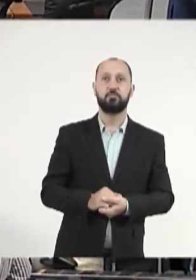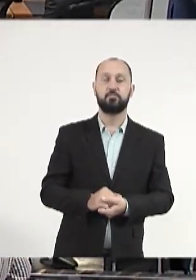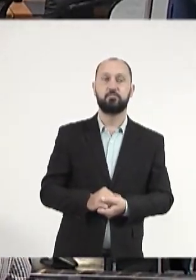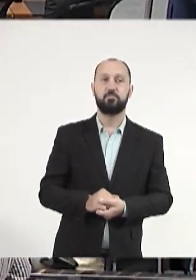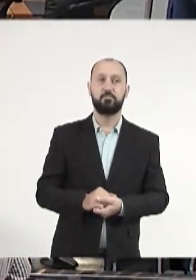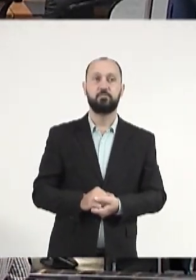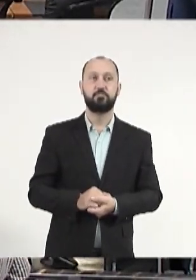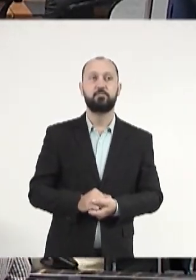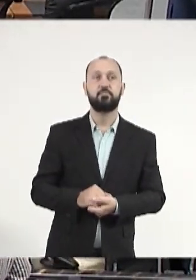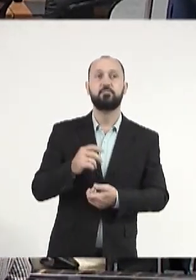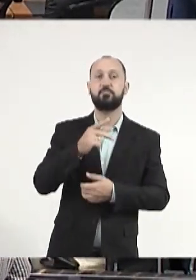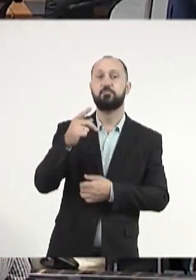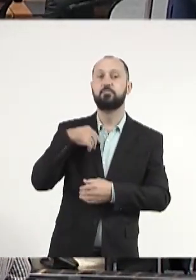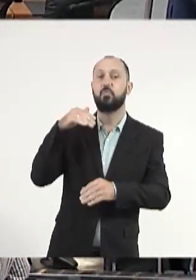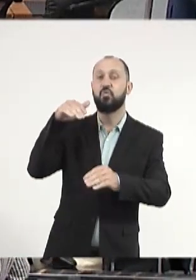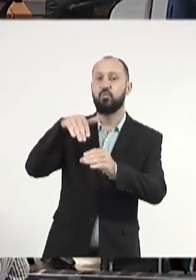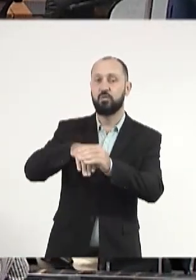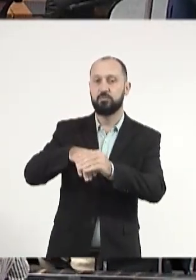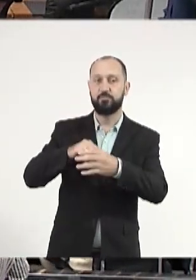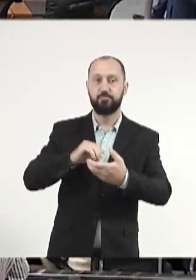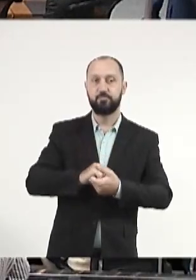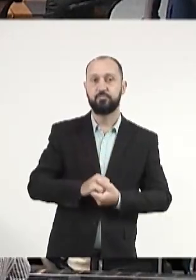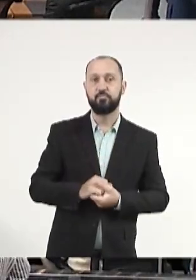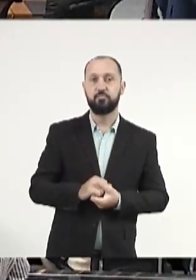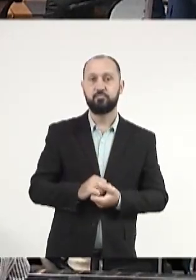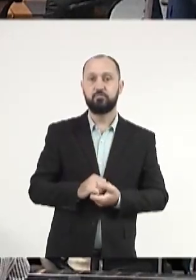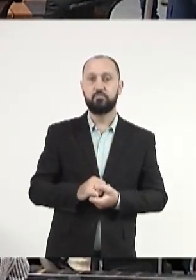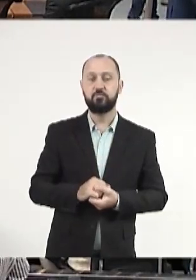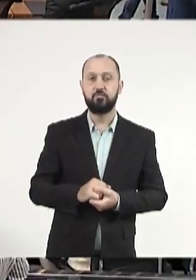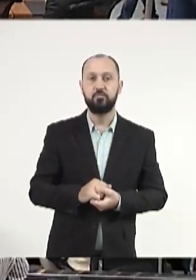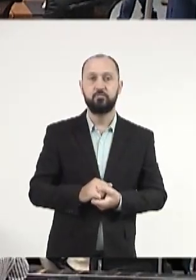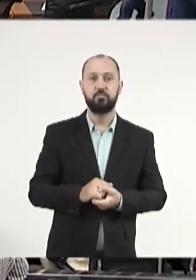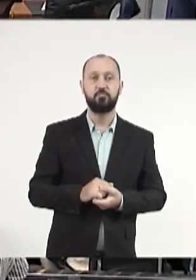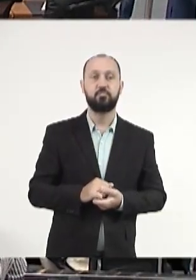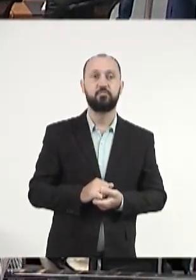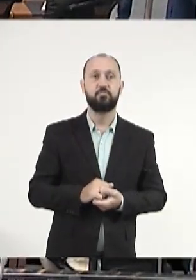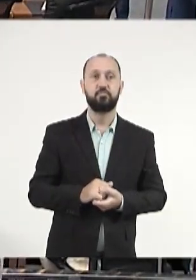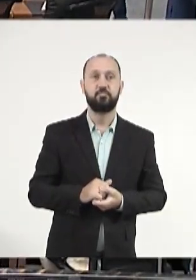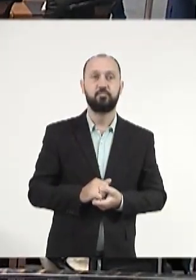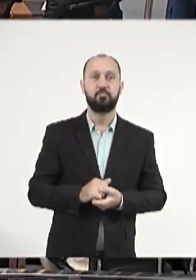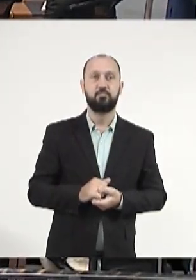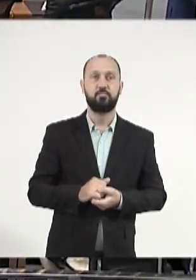Senhor presidente, para declarar meu voto. Pois não, deputado Coronel Davi. Sim, senhor.